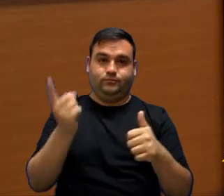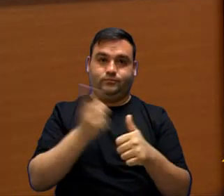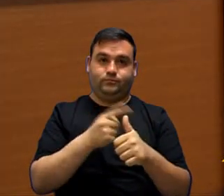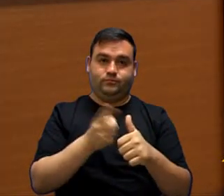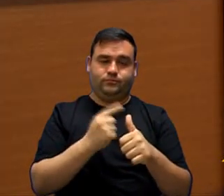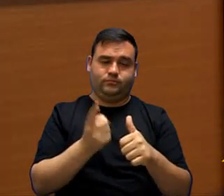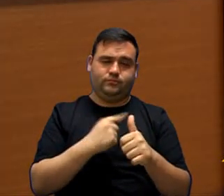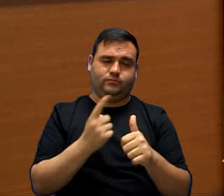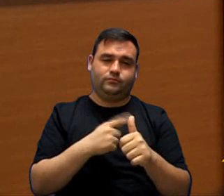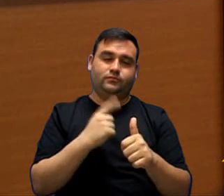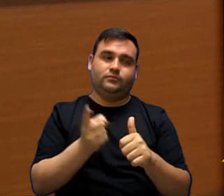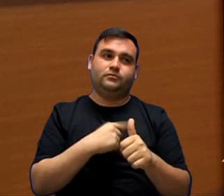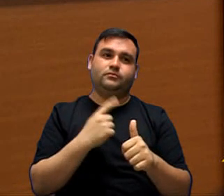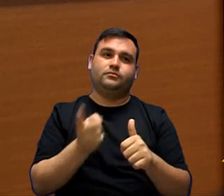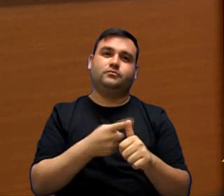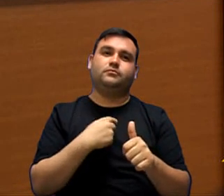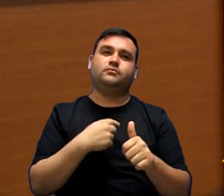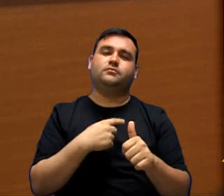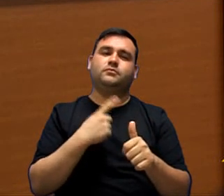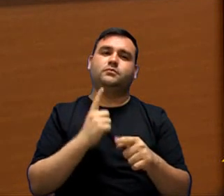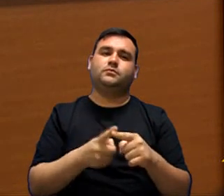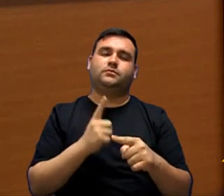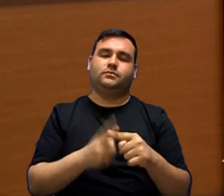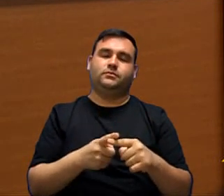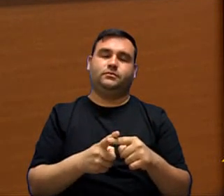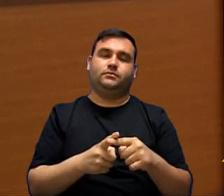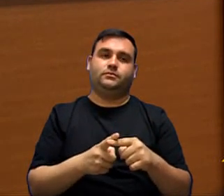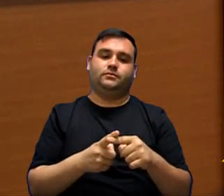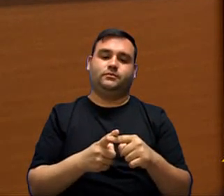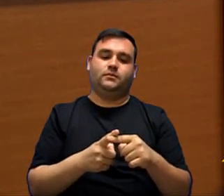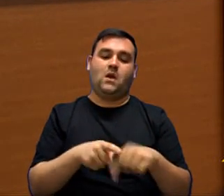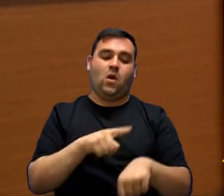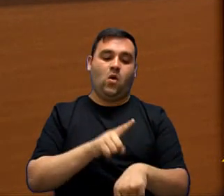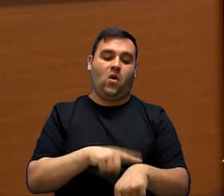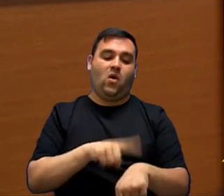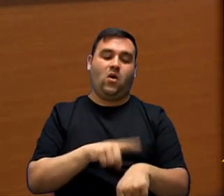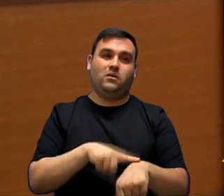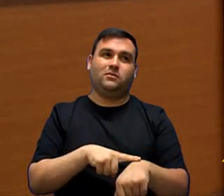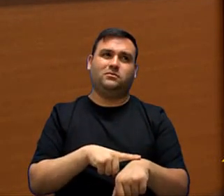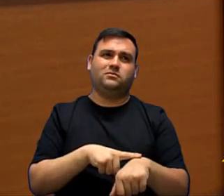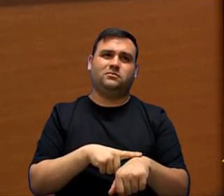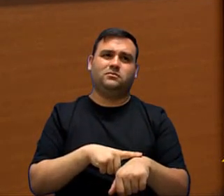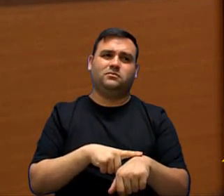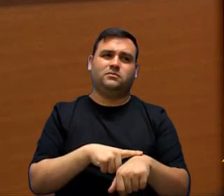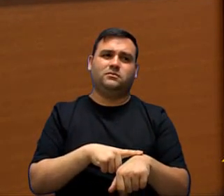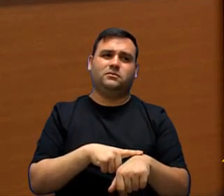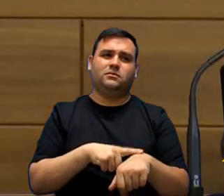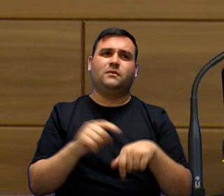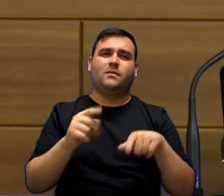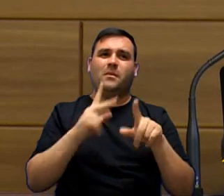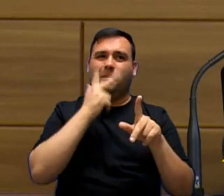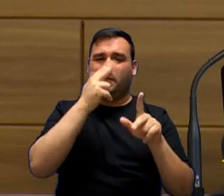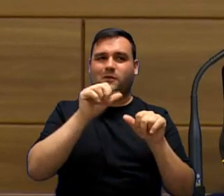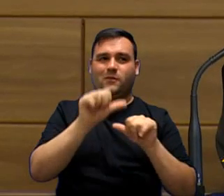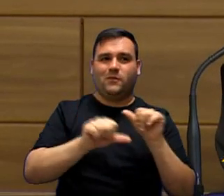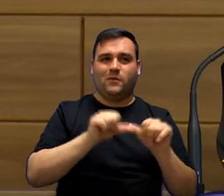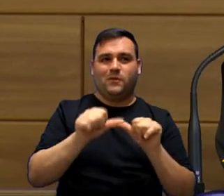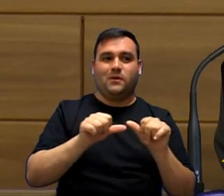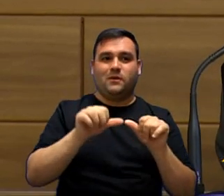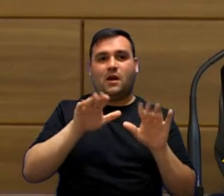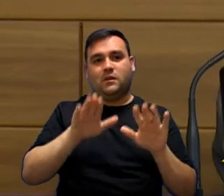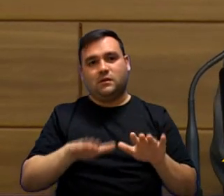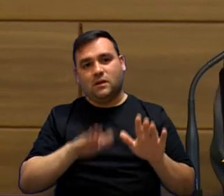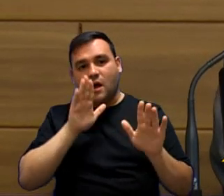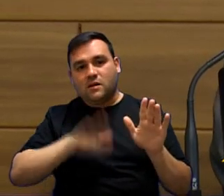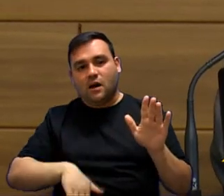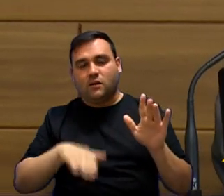Em primeiro lugar, é que o horário vai ficar em transição entre a